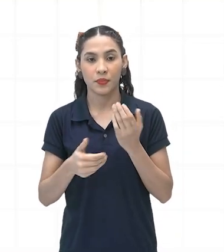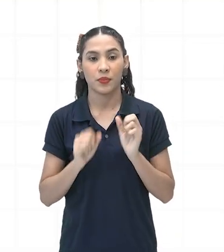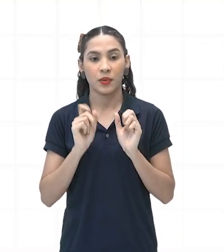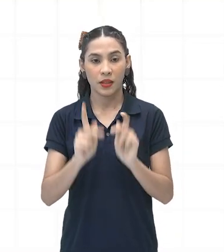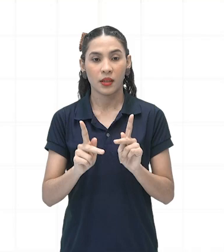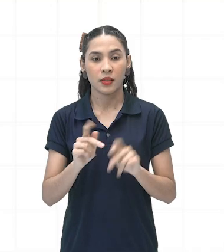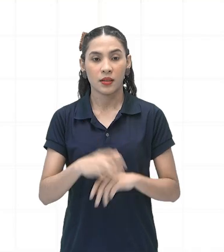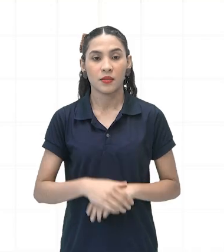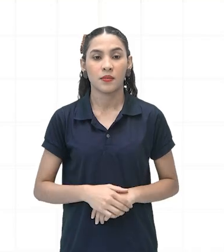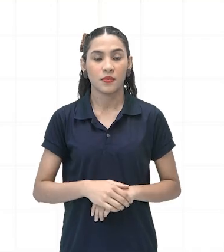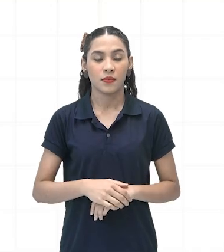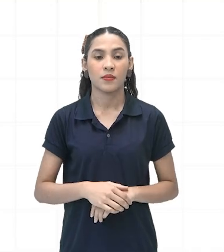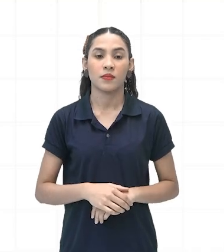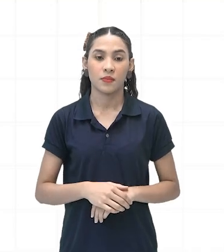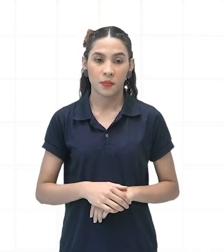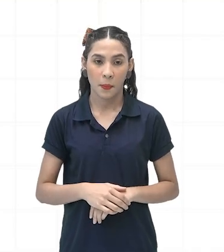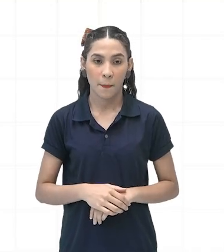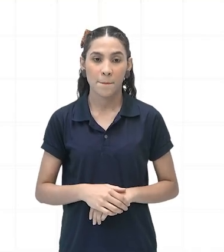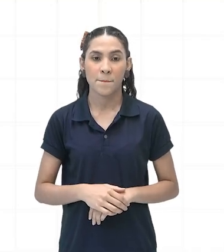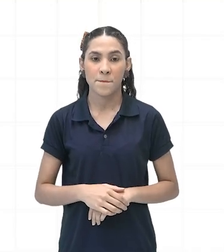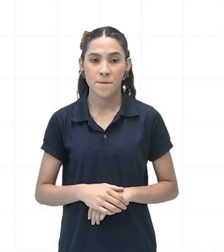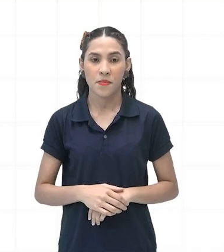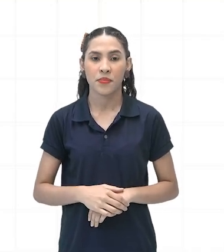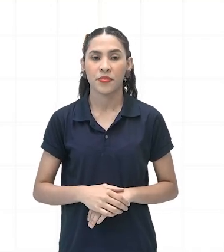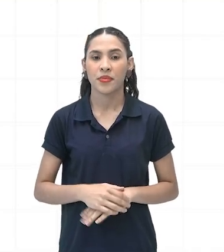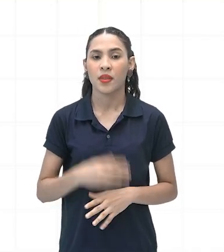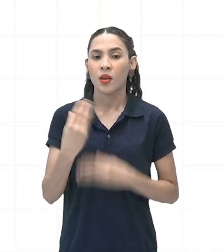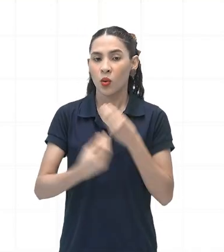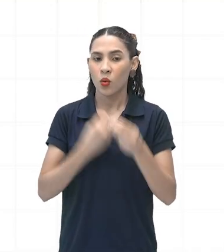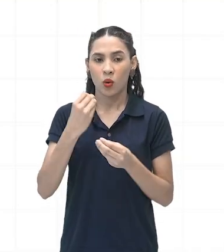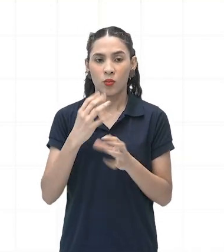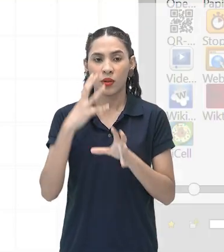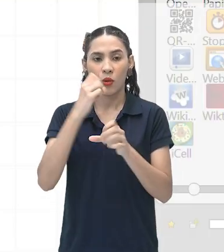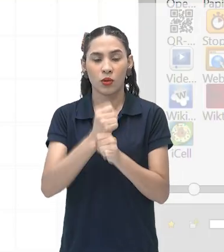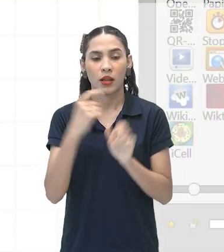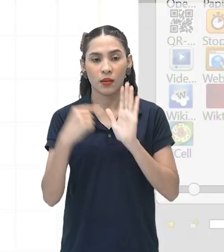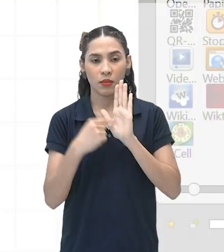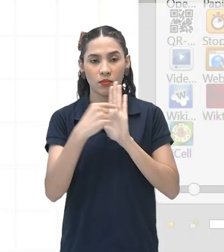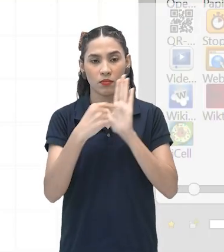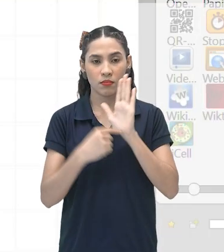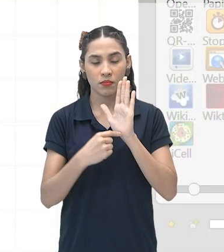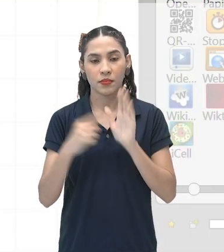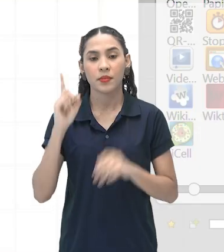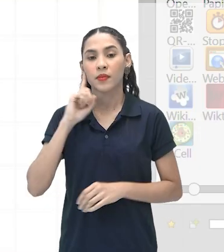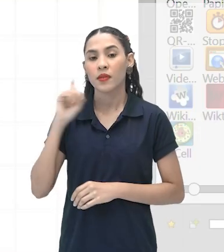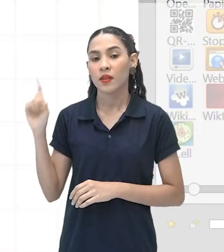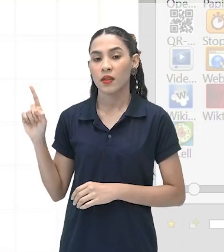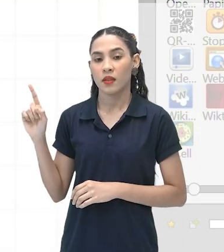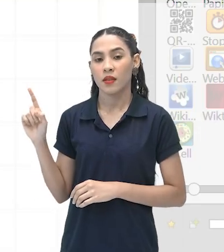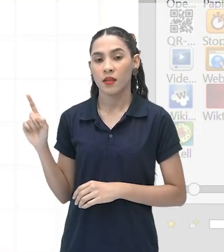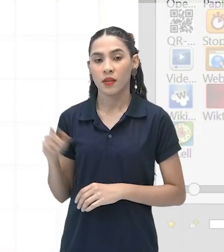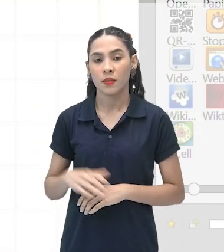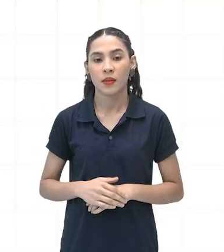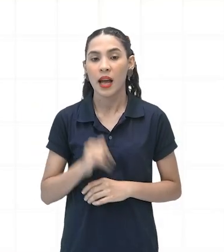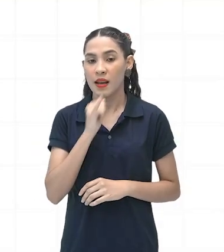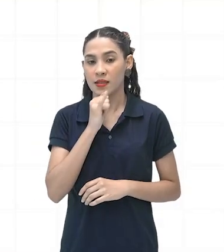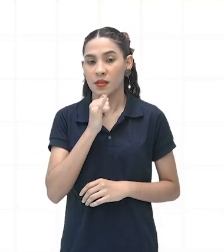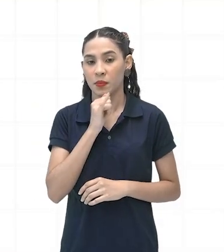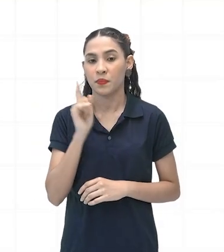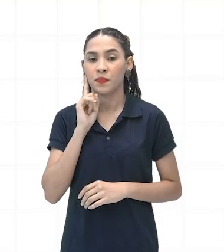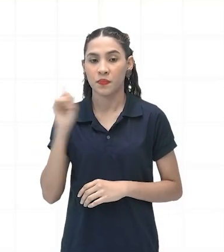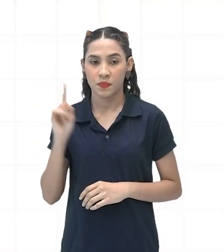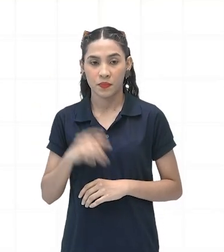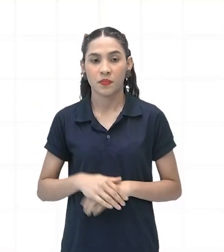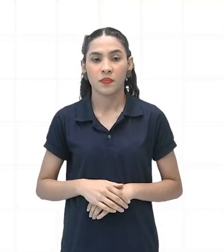perder. Tudo bem? Tranquilo até aí? Professor, como é que ia ficar na calculadora? Calculadora de novo.